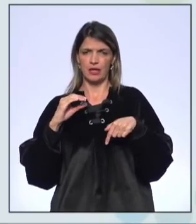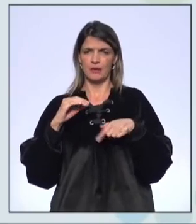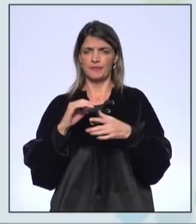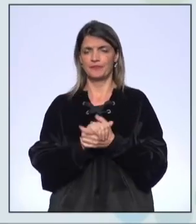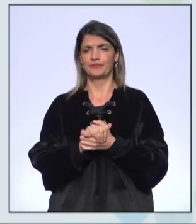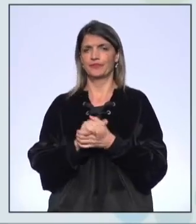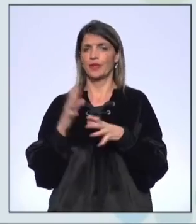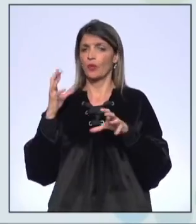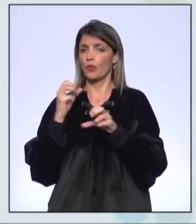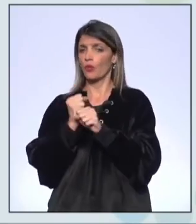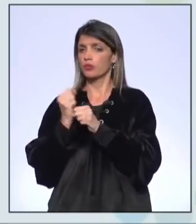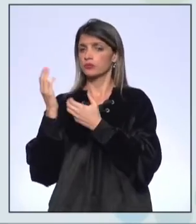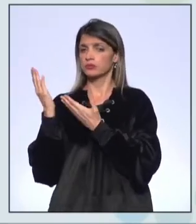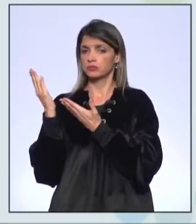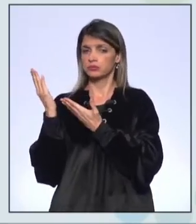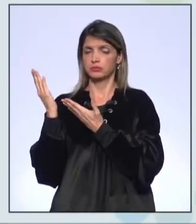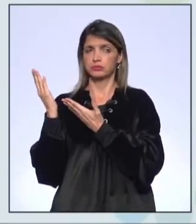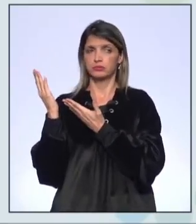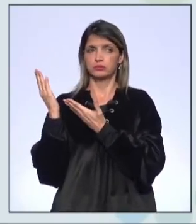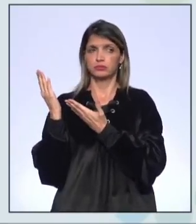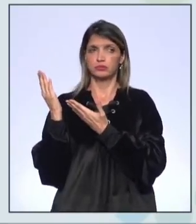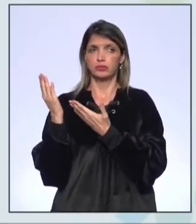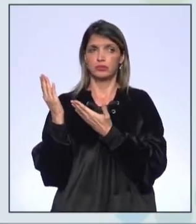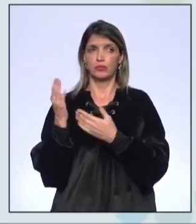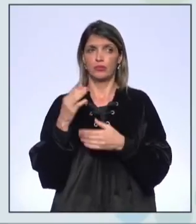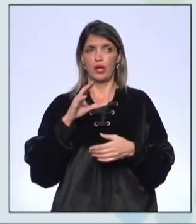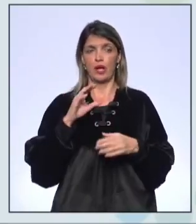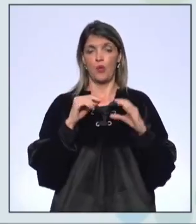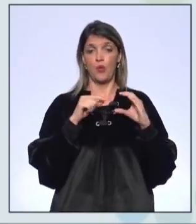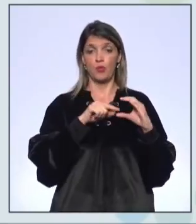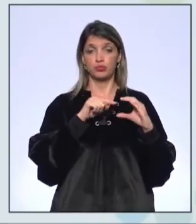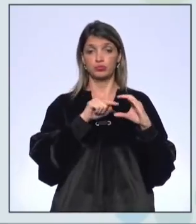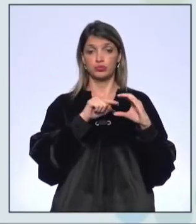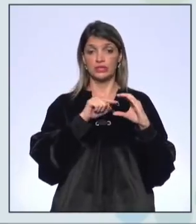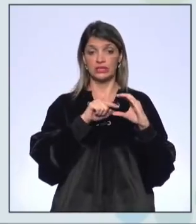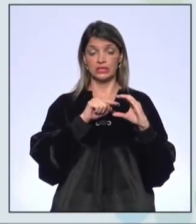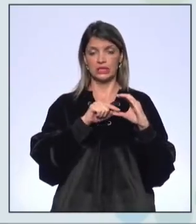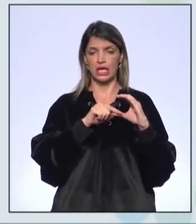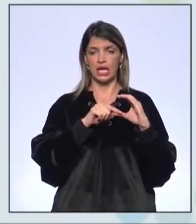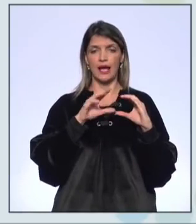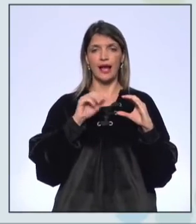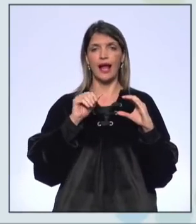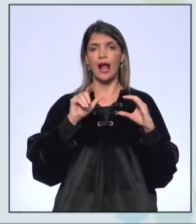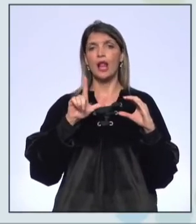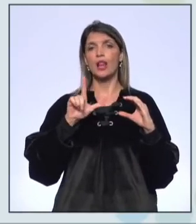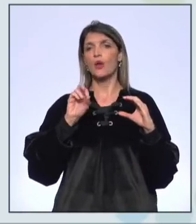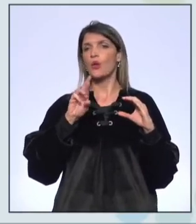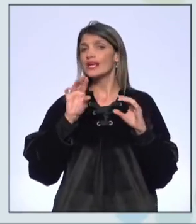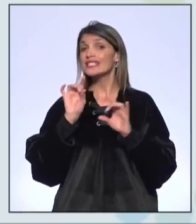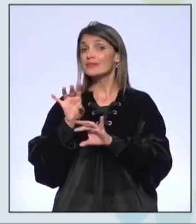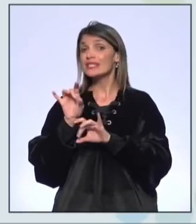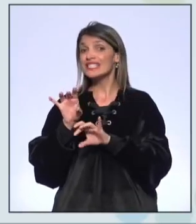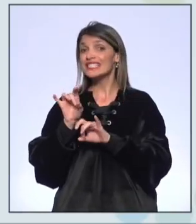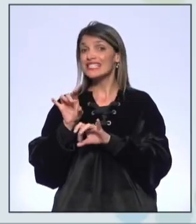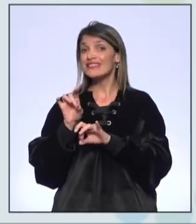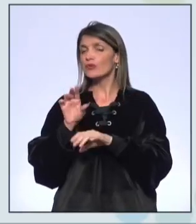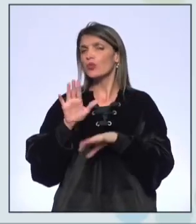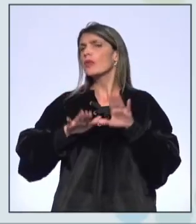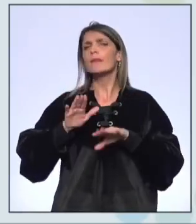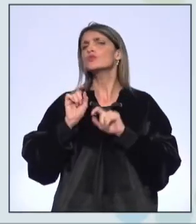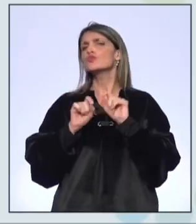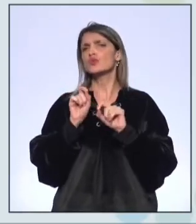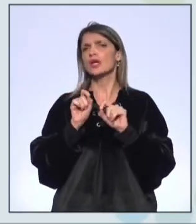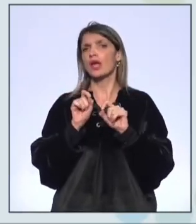coloquei aqui, ó, para vocês, que é a quantidade de calor. Lembra o calor específico, né, que a gente falou na última aula? Depende do quê? Da quantidade